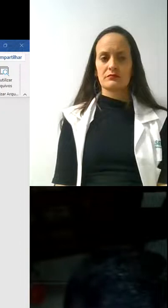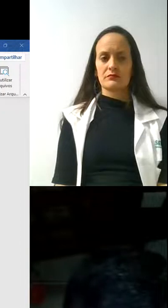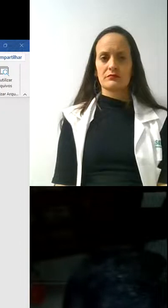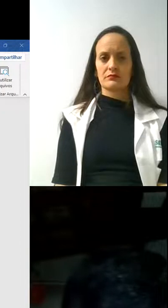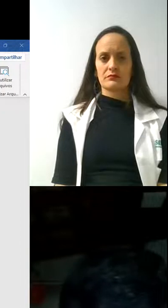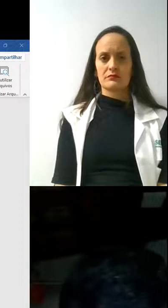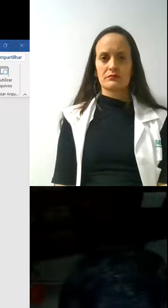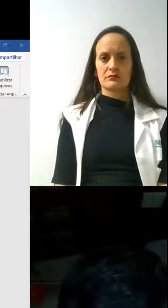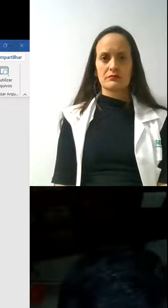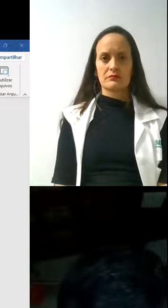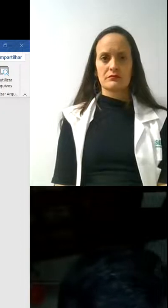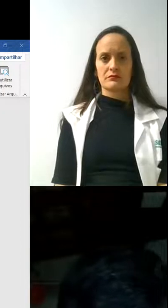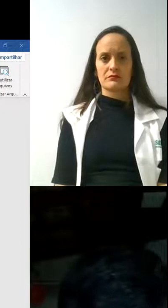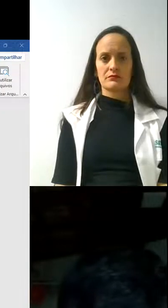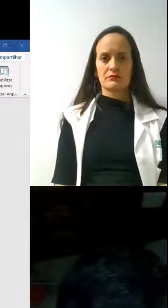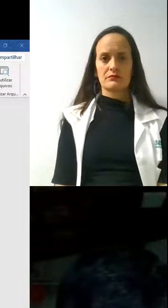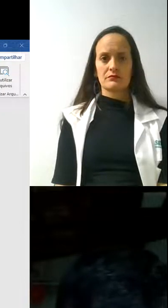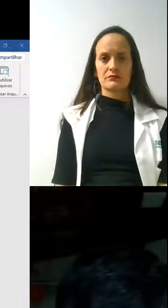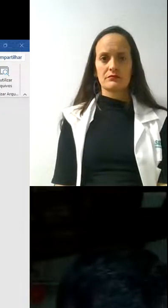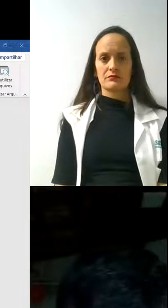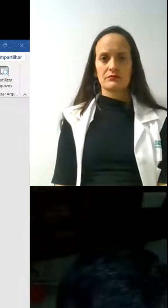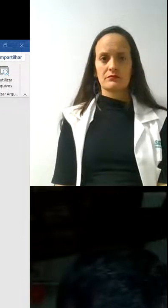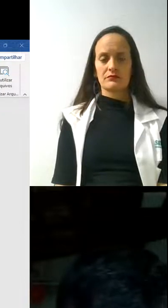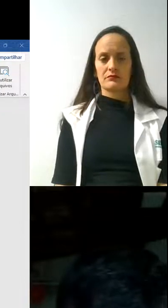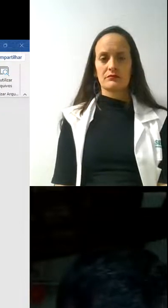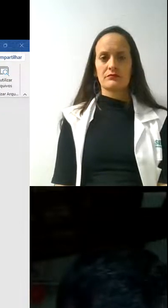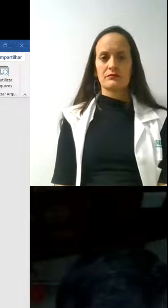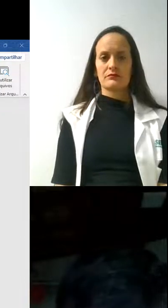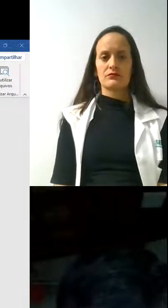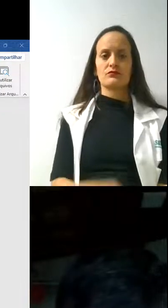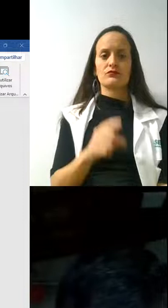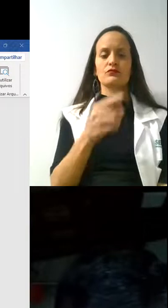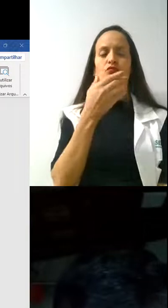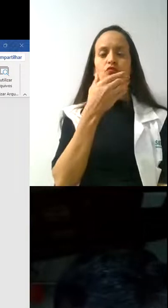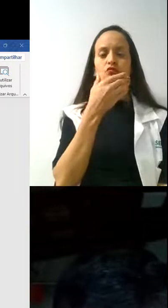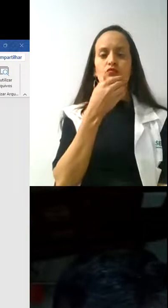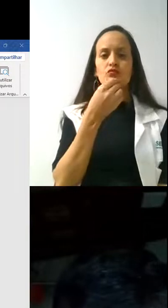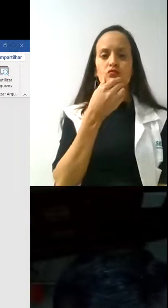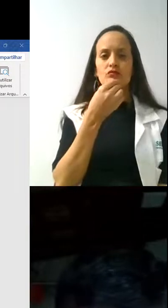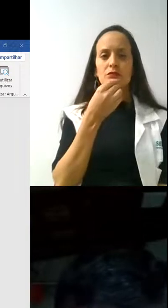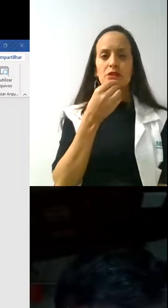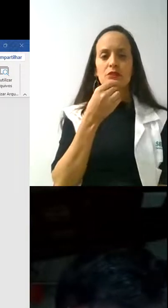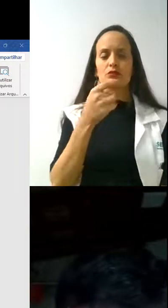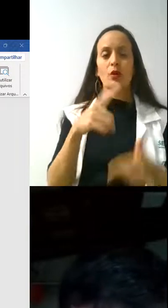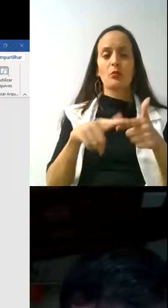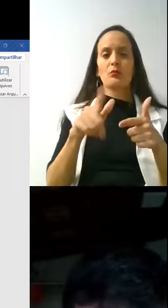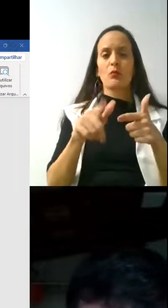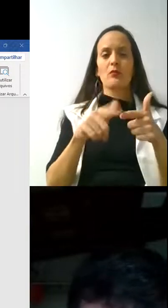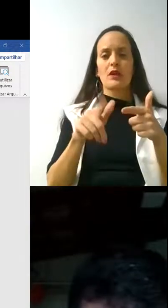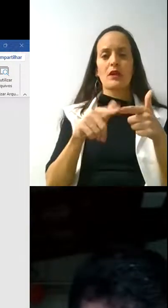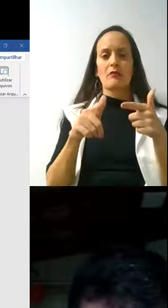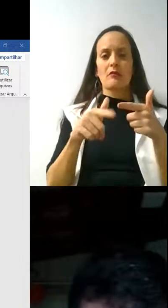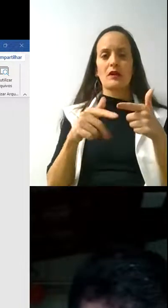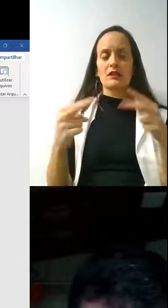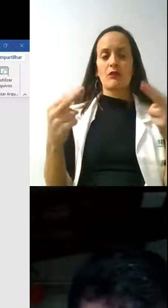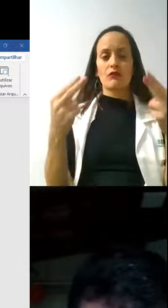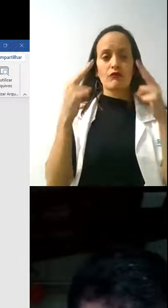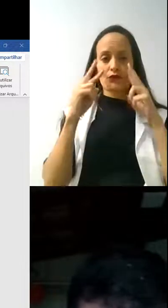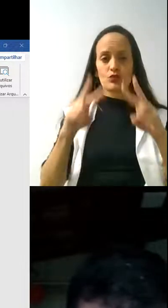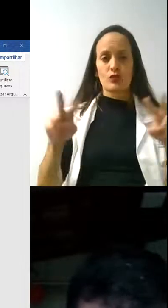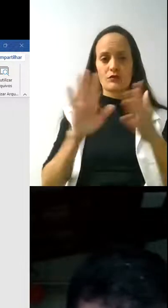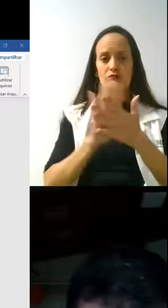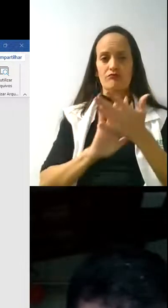mim também tá normal, professor. Tá Então, ótimo. provavelmente é o seu... Tenta entrar na web e sair da web e entrar novamente, Glaucio,